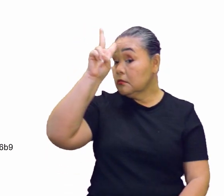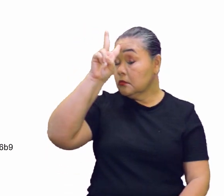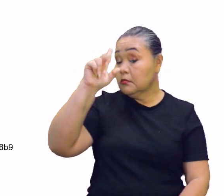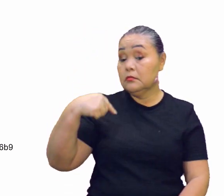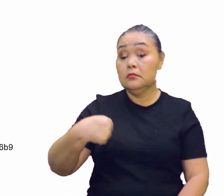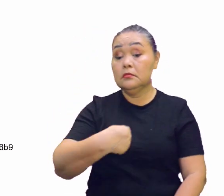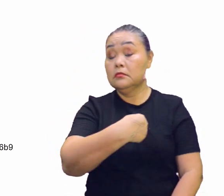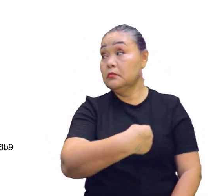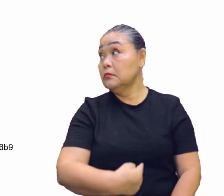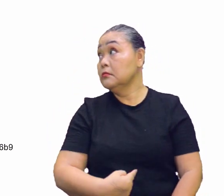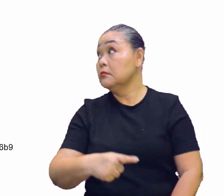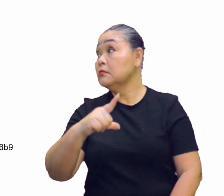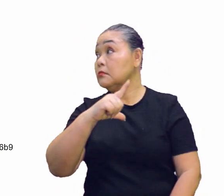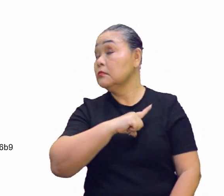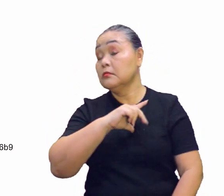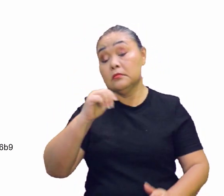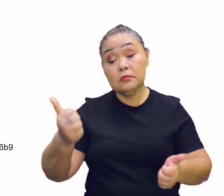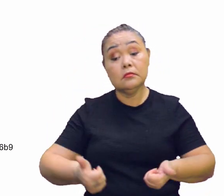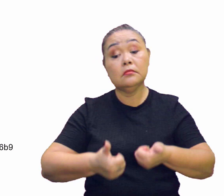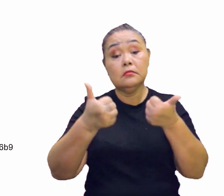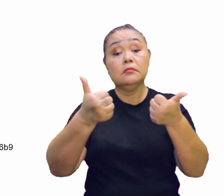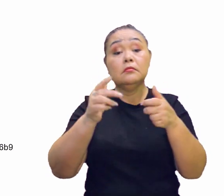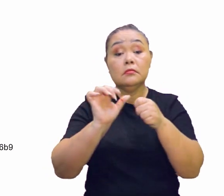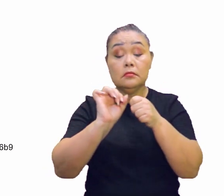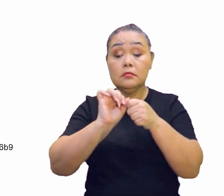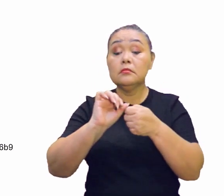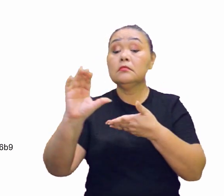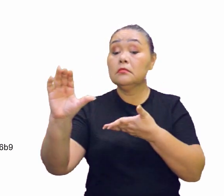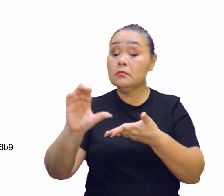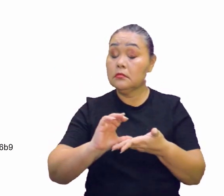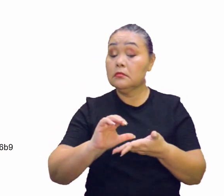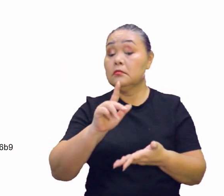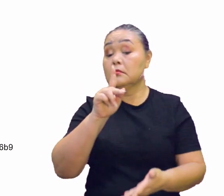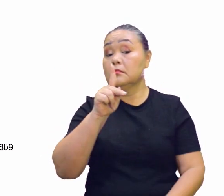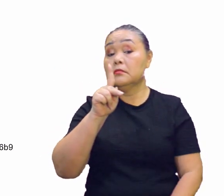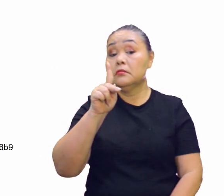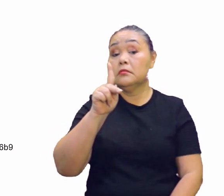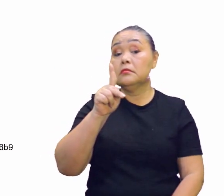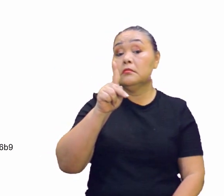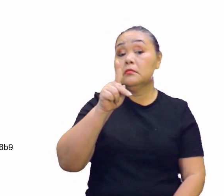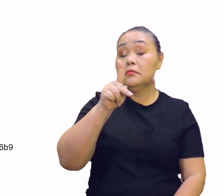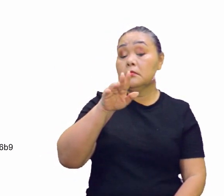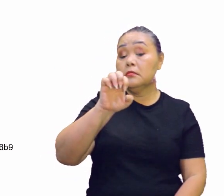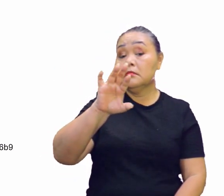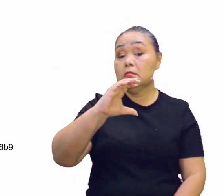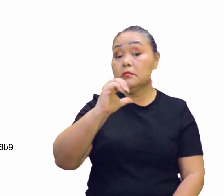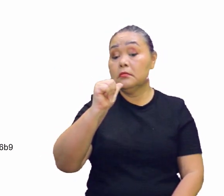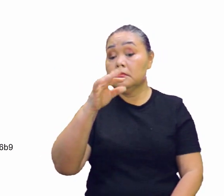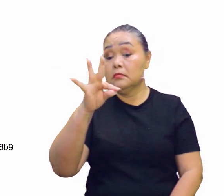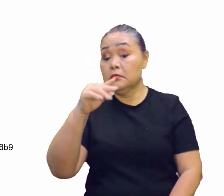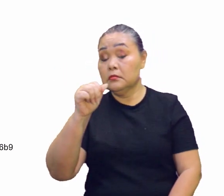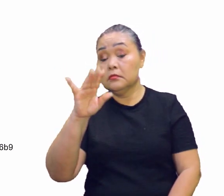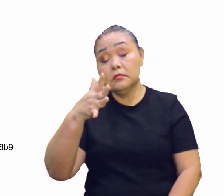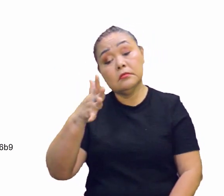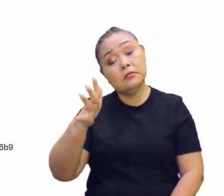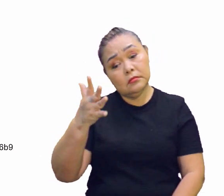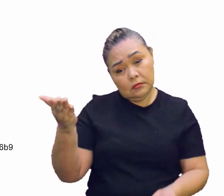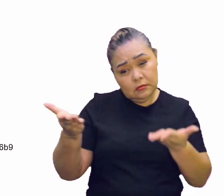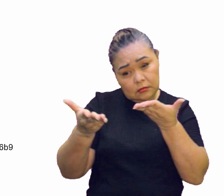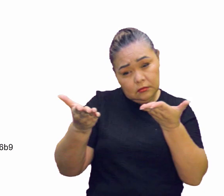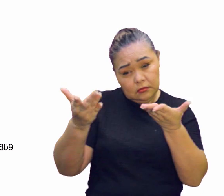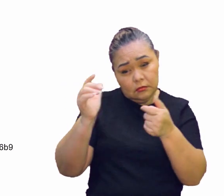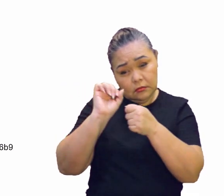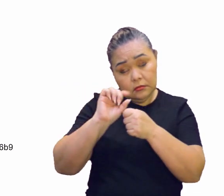a China ela tem melhorado a renda per capita deles, né? Atualmente é de mais ou